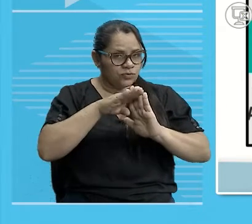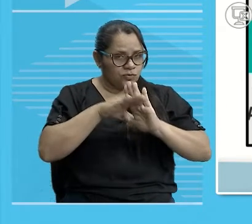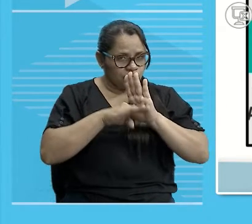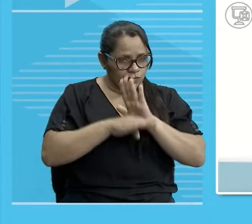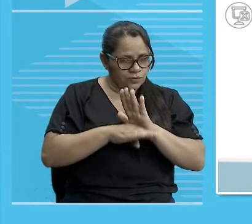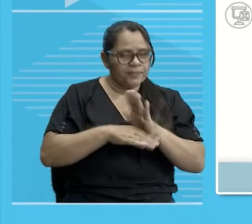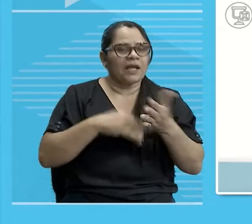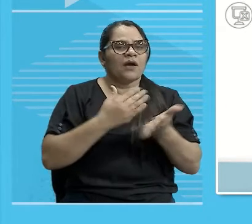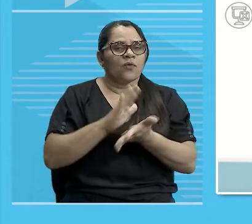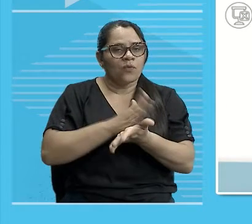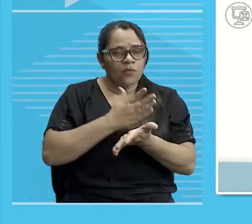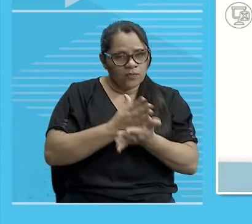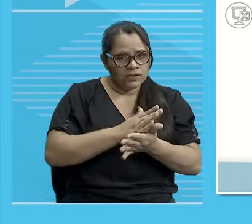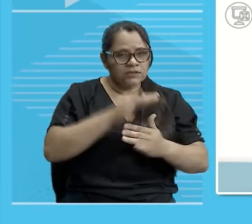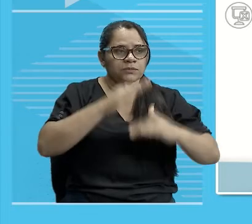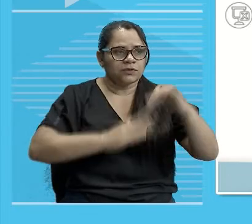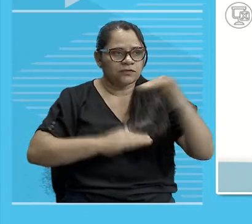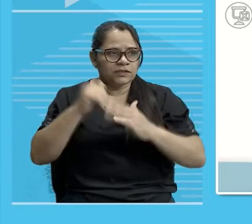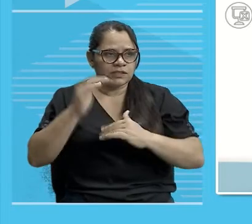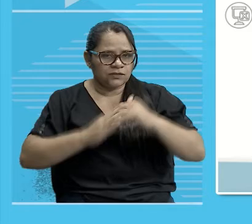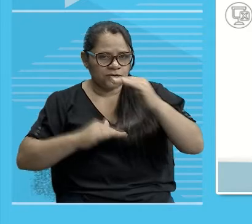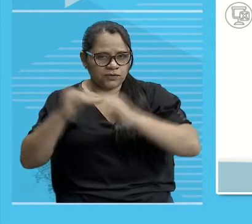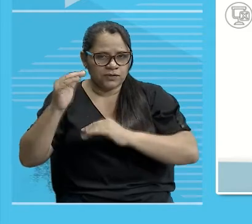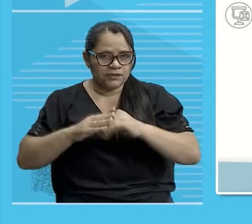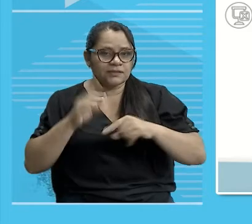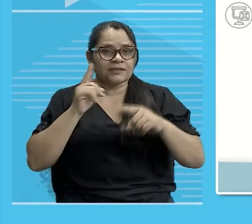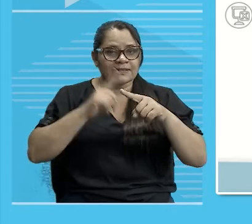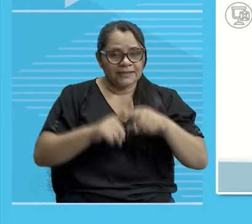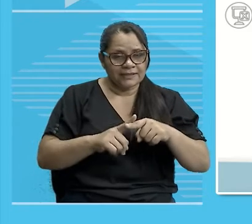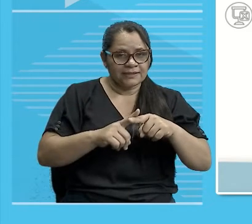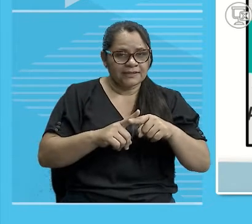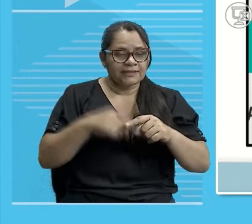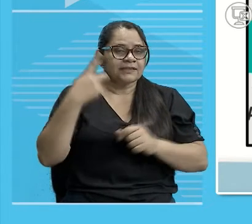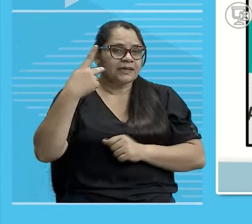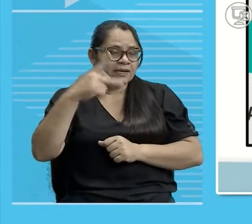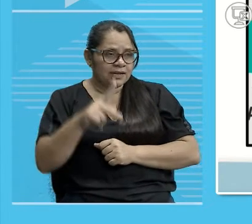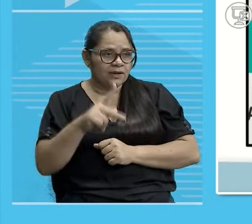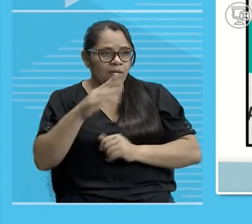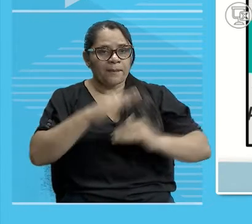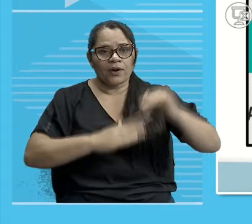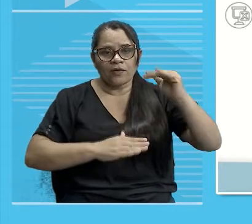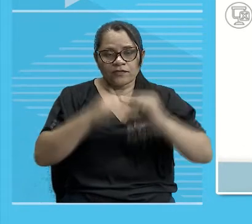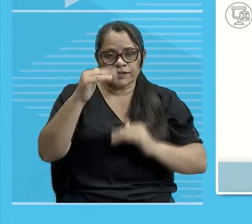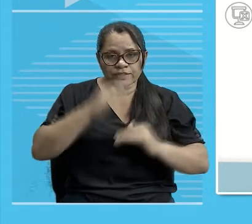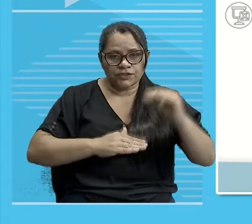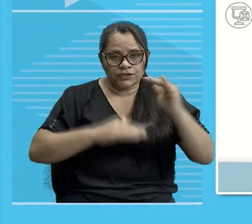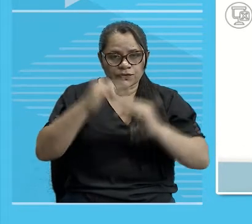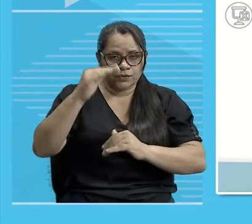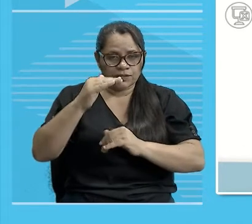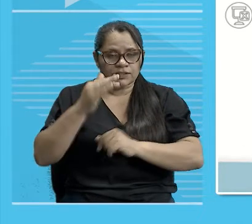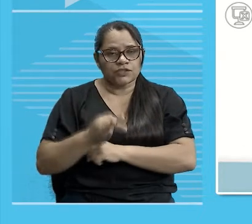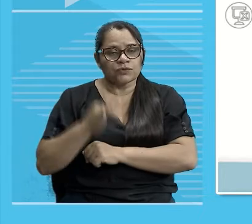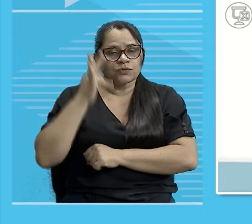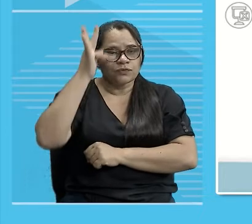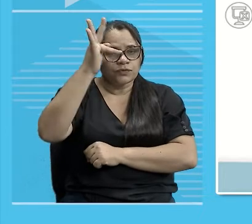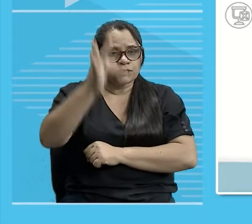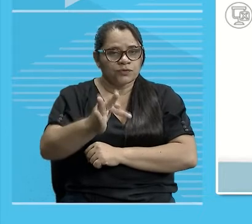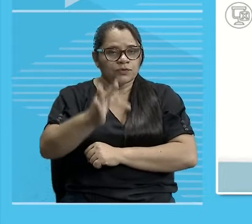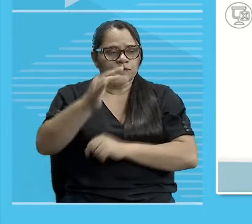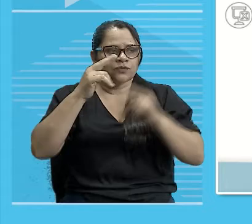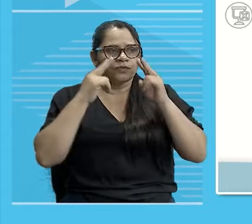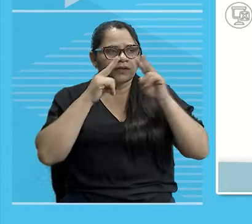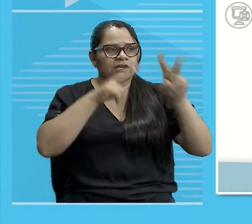que serão Olha só as profissões do futuro tá bom